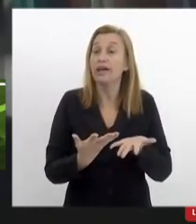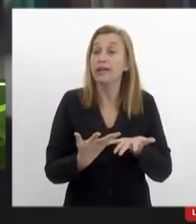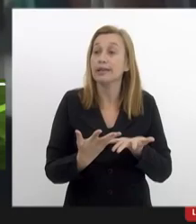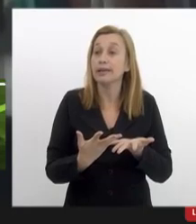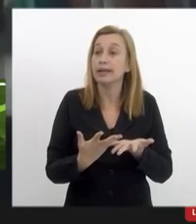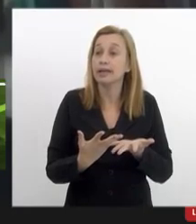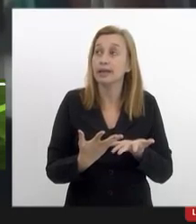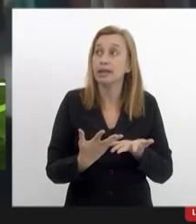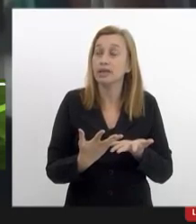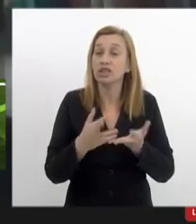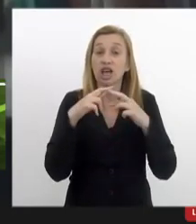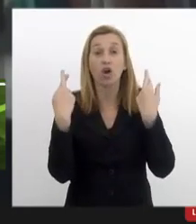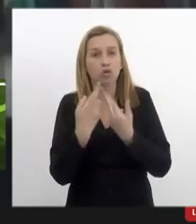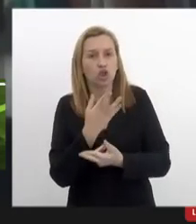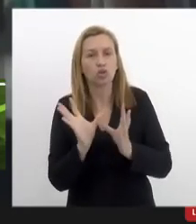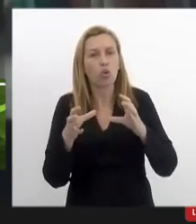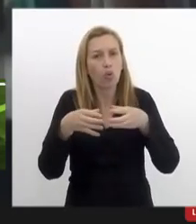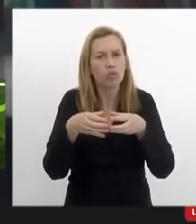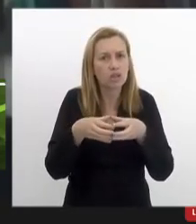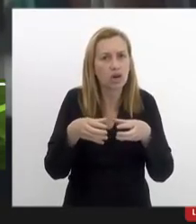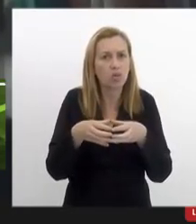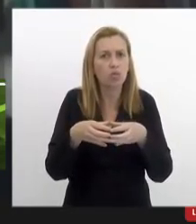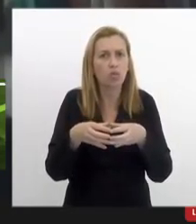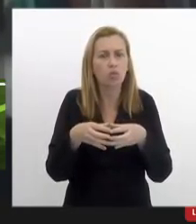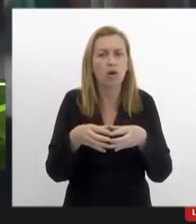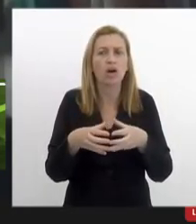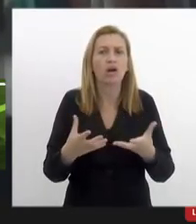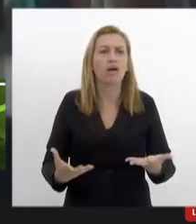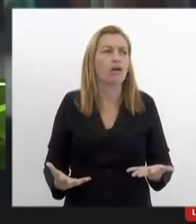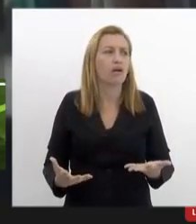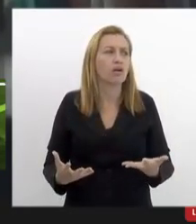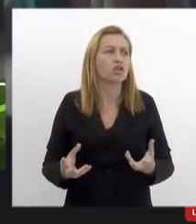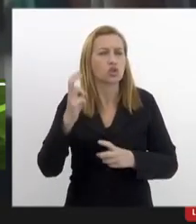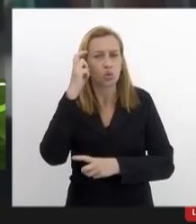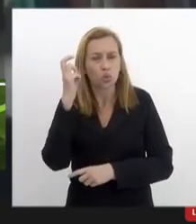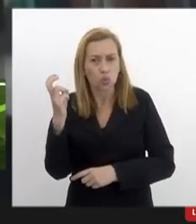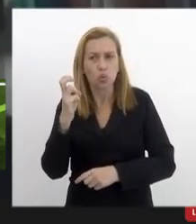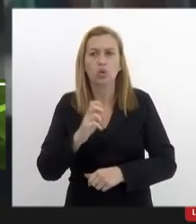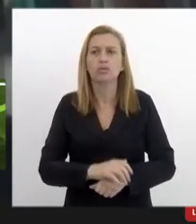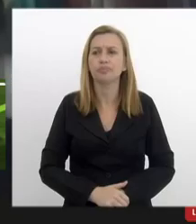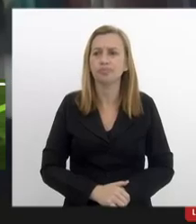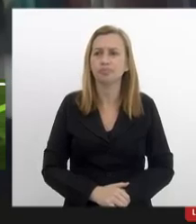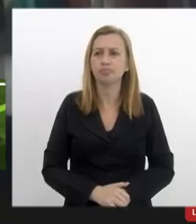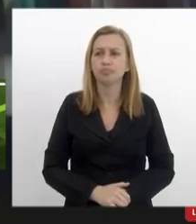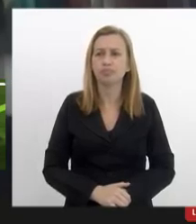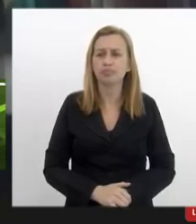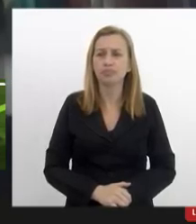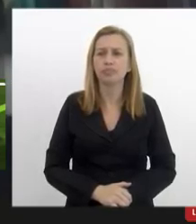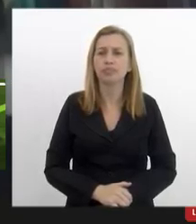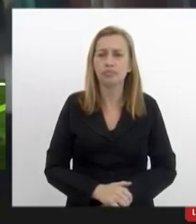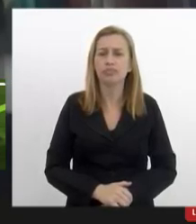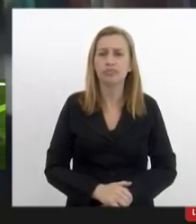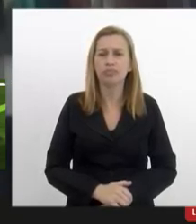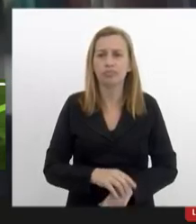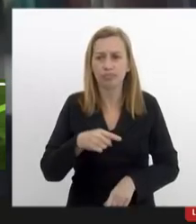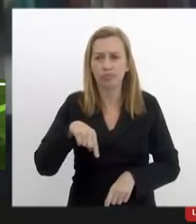de reunião da comissão de cultura, a gente vai chamar,